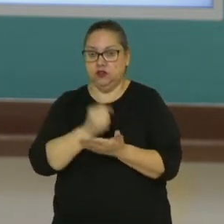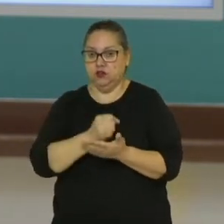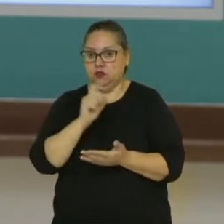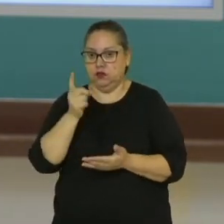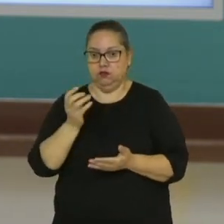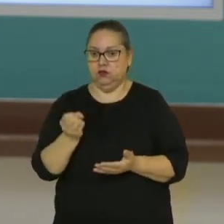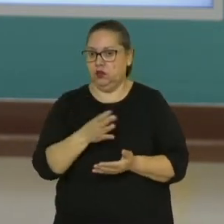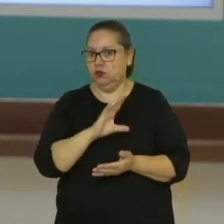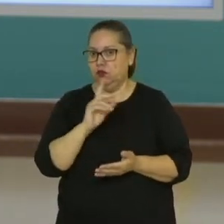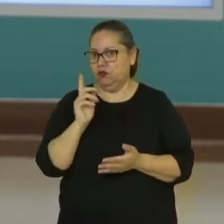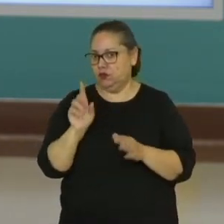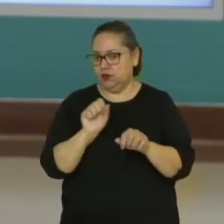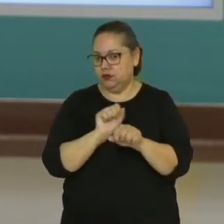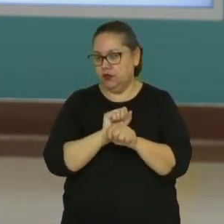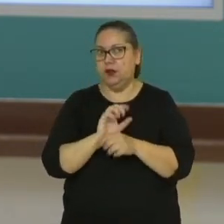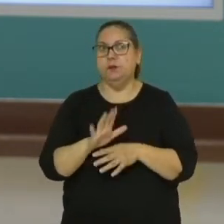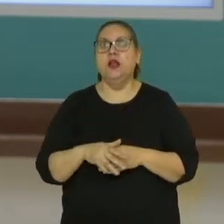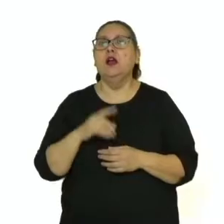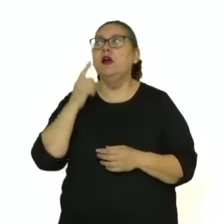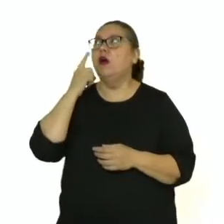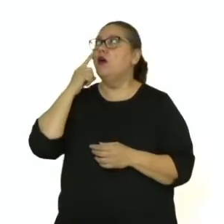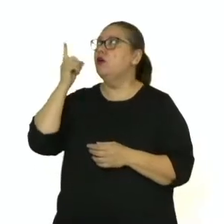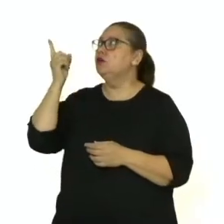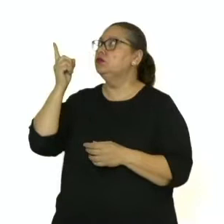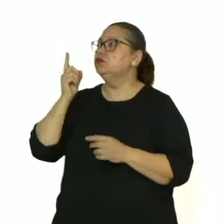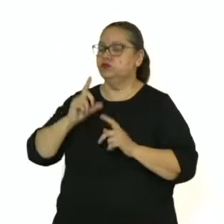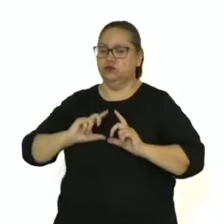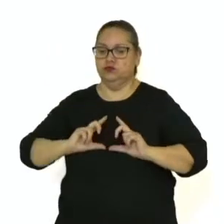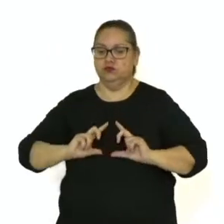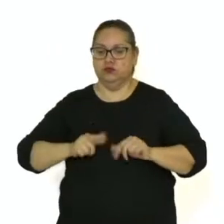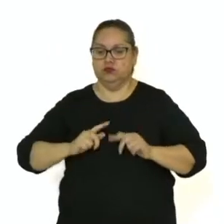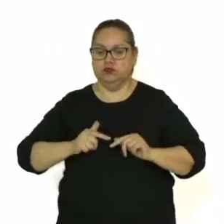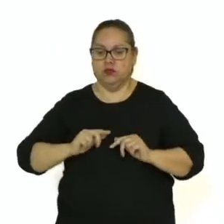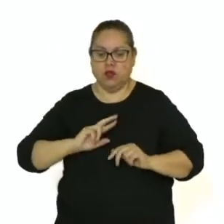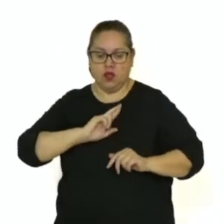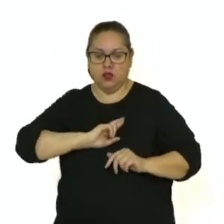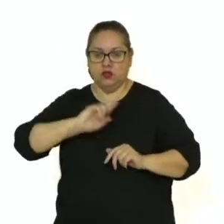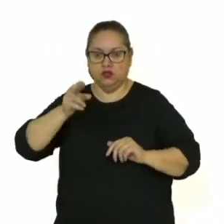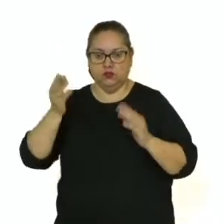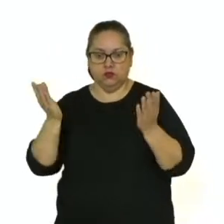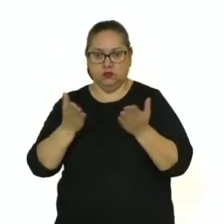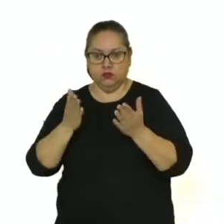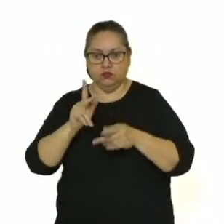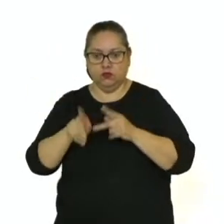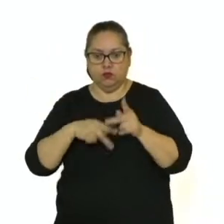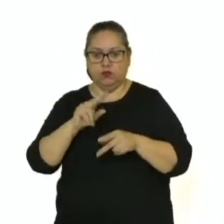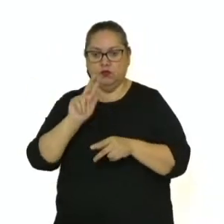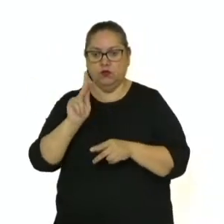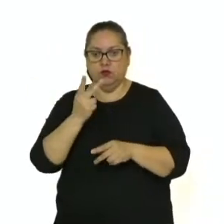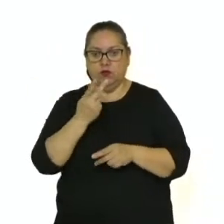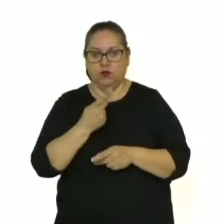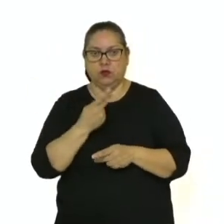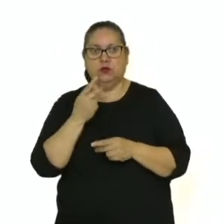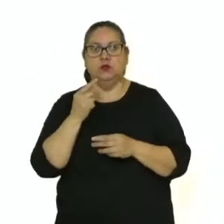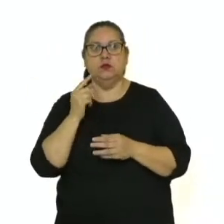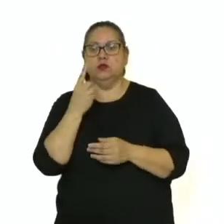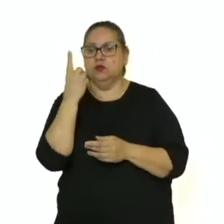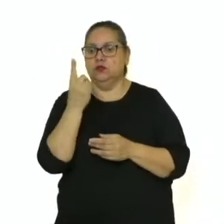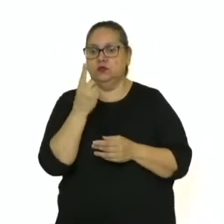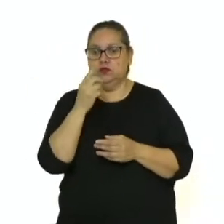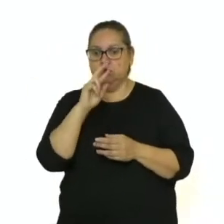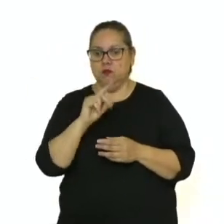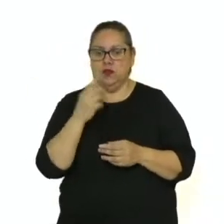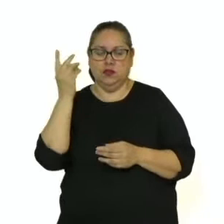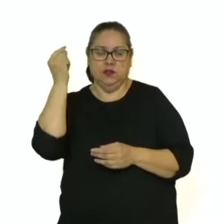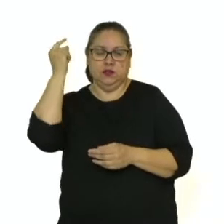Testamento ainda, certo? Judaísmo seria a religião atual do povo hebreu, uma das religiões monoteístas mais